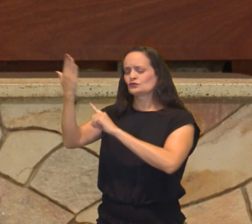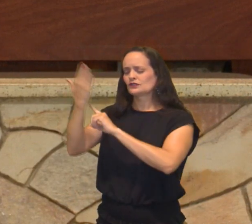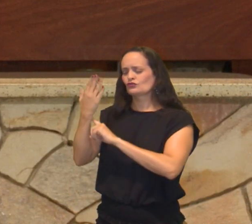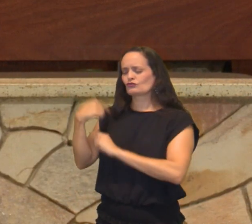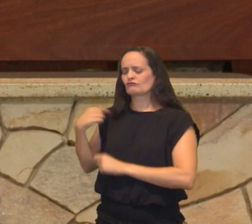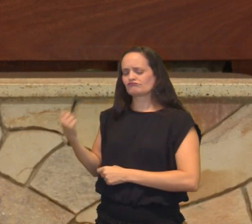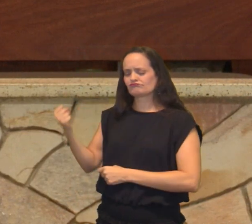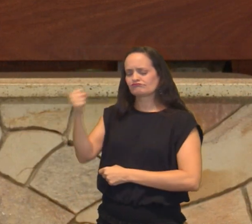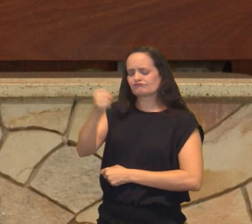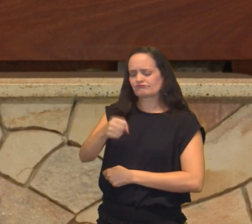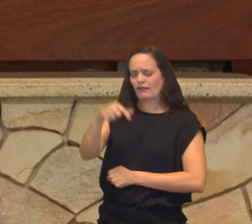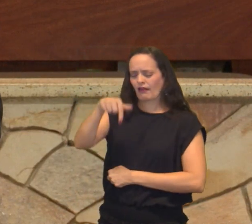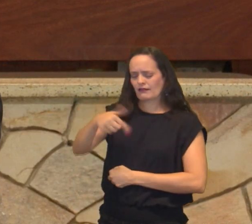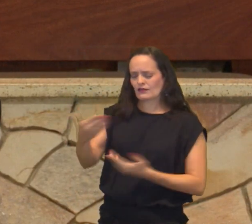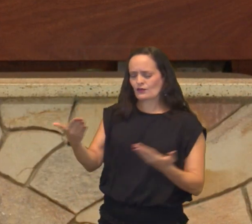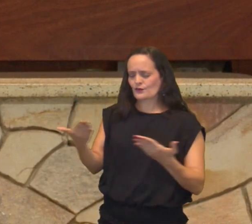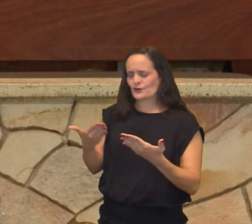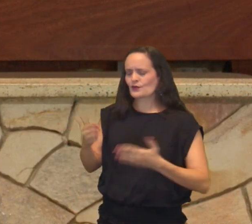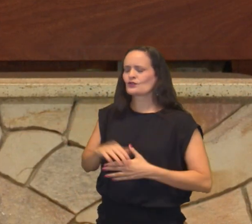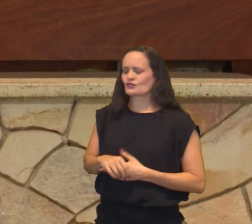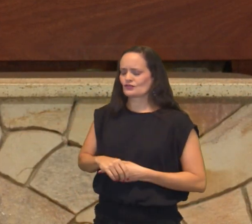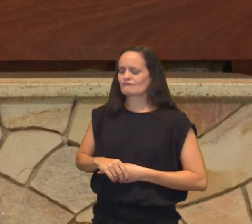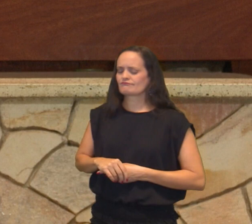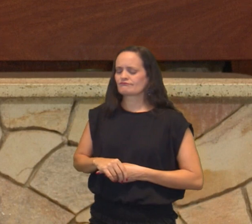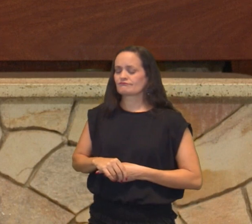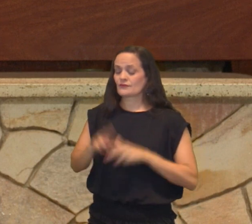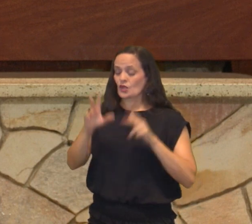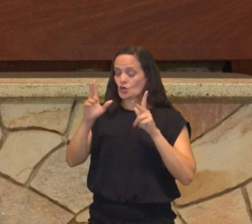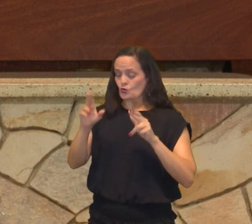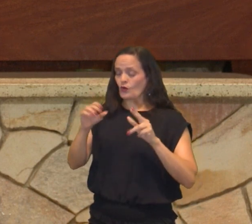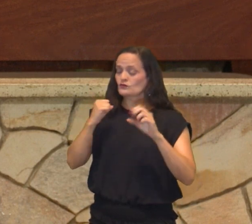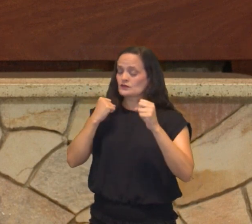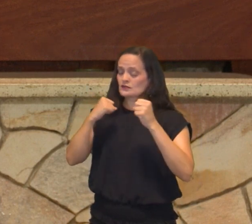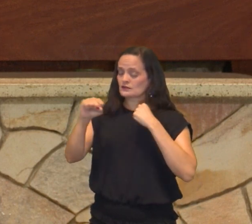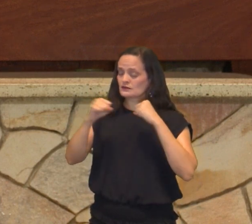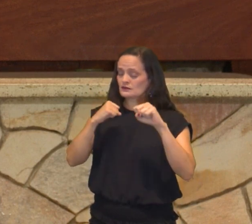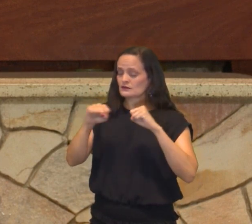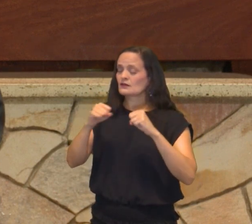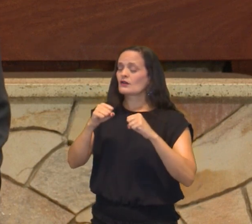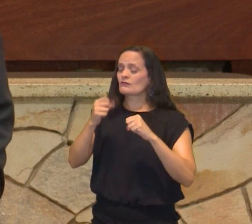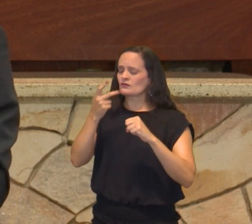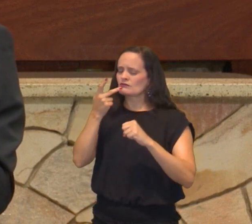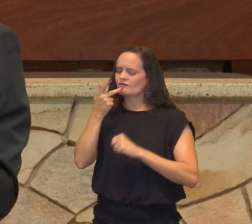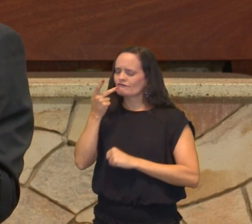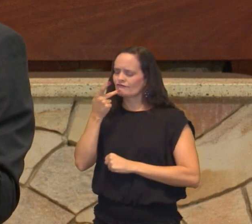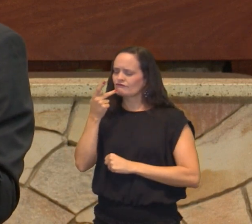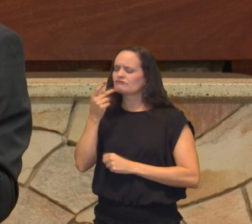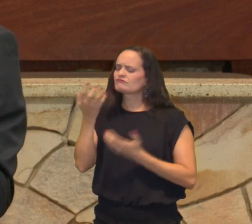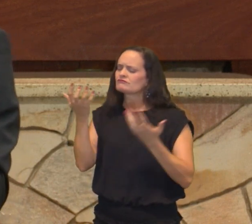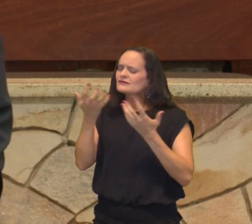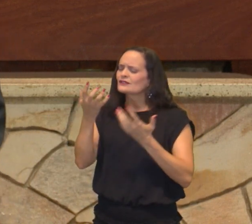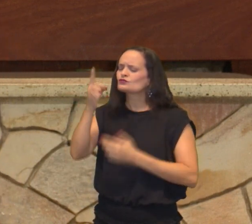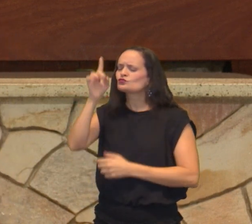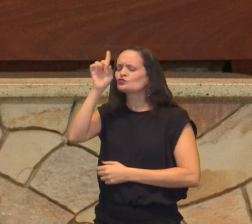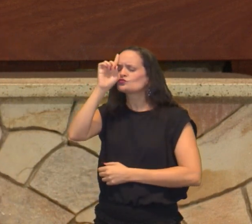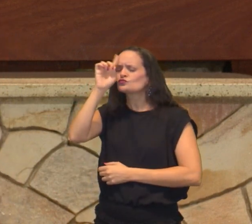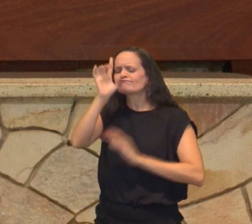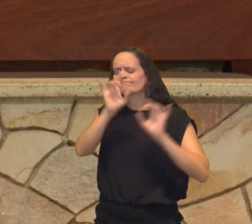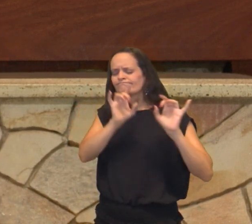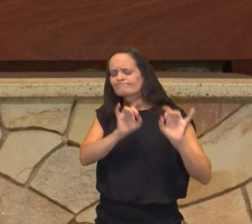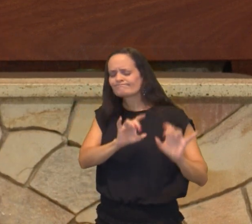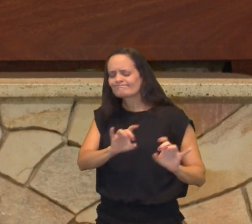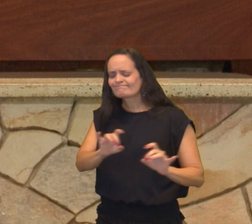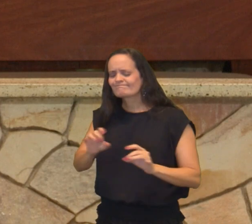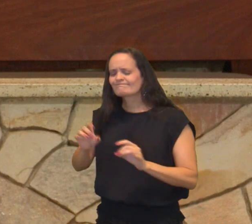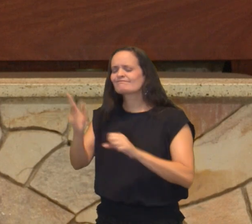adoração, Senhor. E assim como o salmista, Senhor, nós queremos a cada dia ter este anseio de estar na